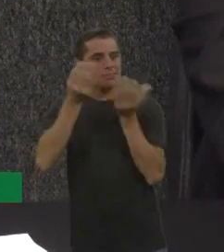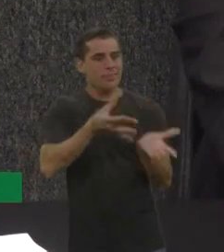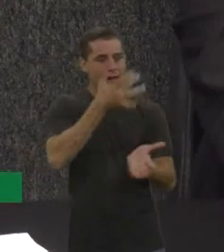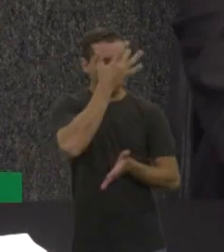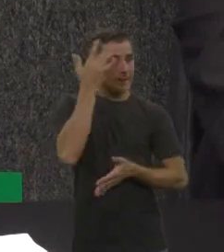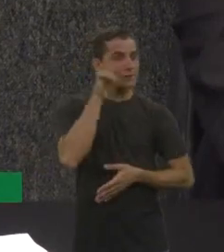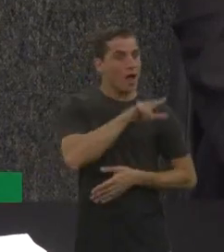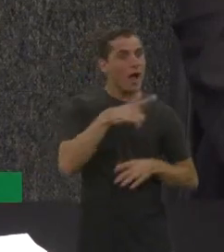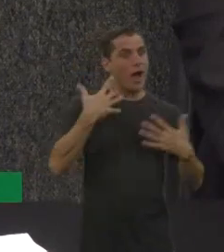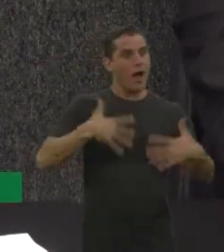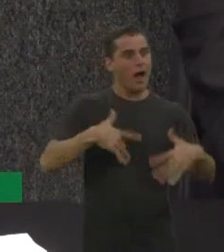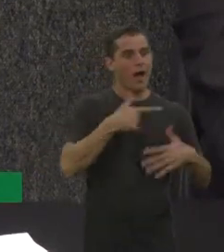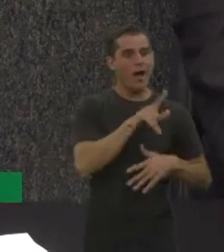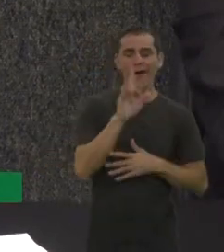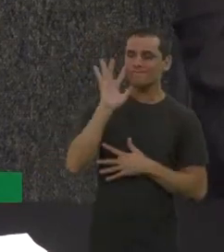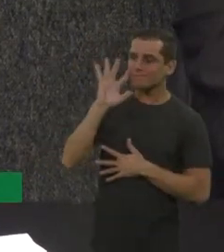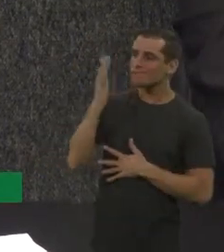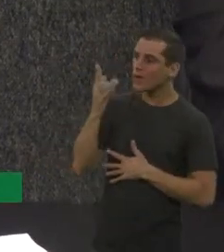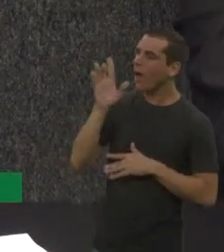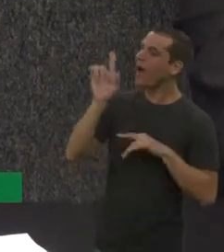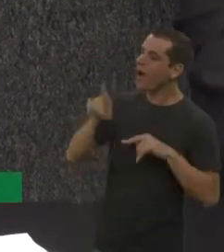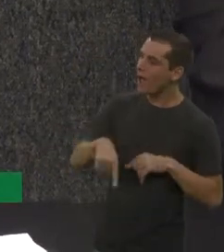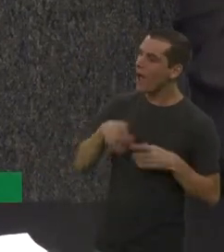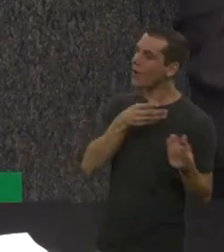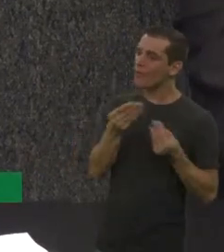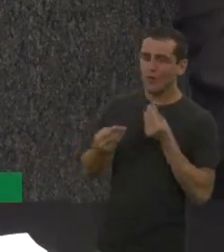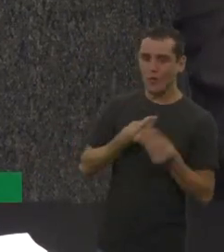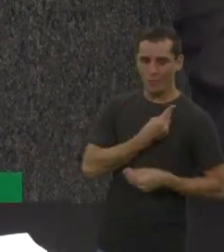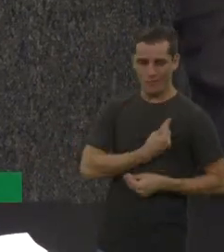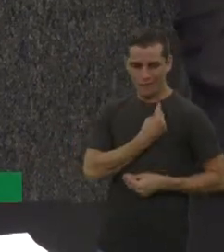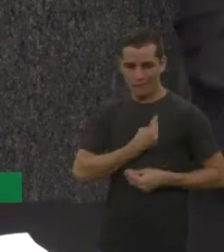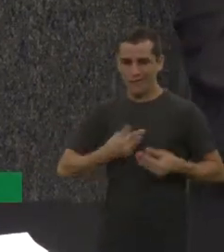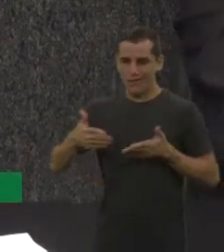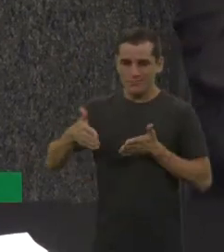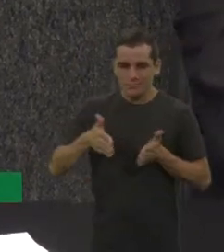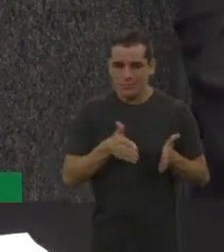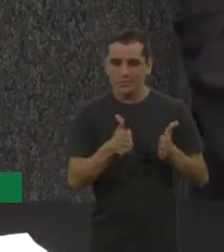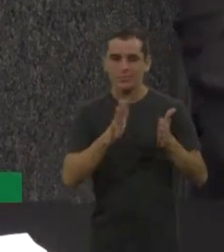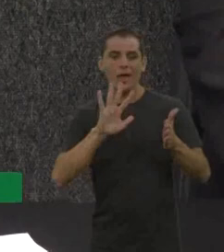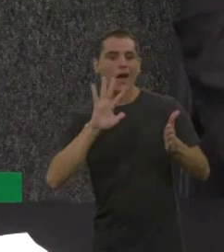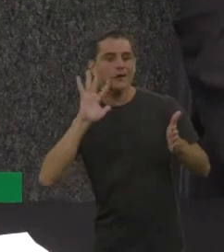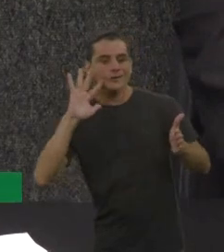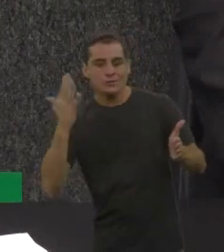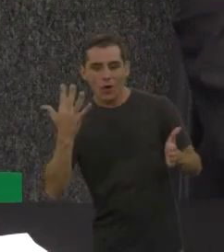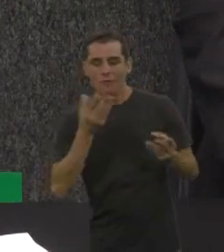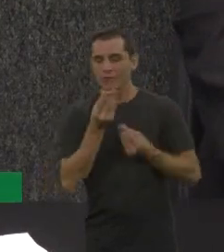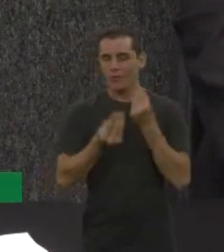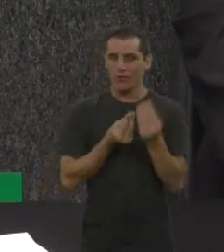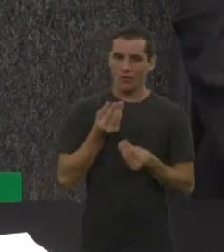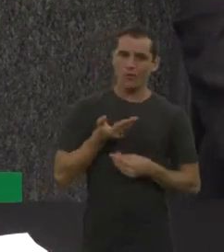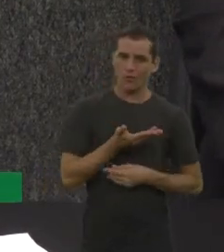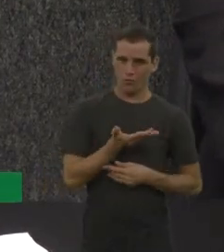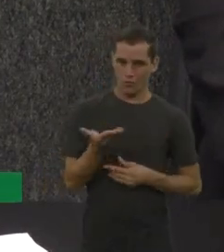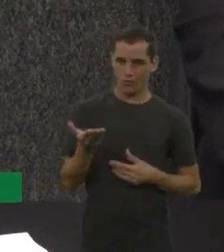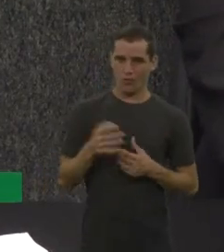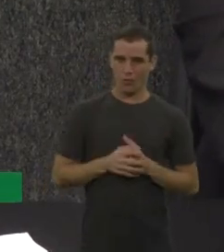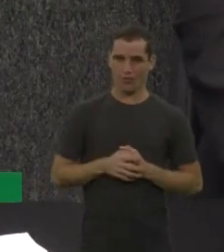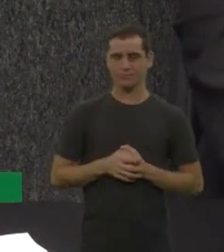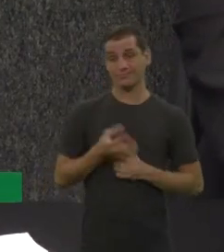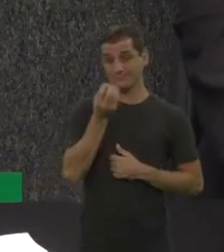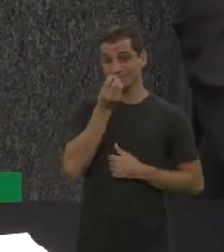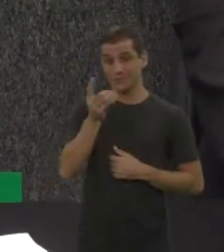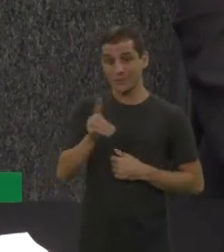de determinada situação clínica. Então, dou o meu bom dia a todos,